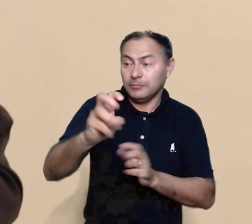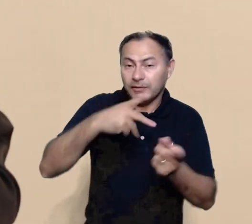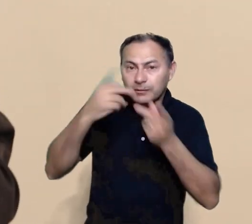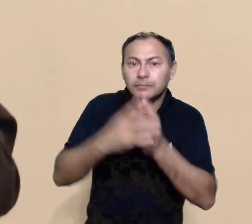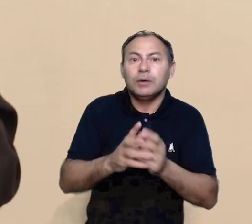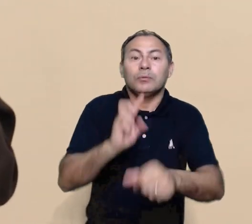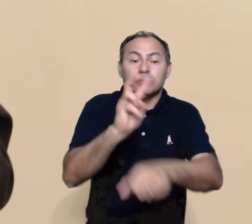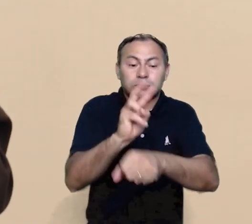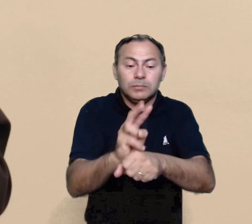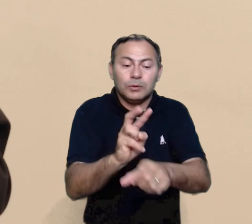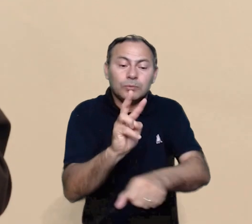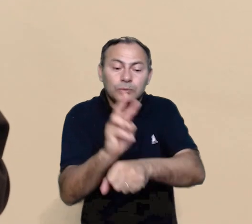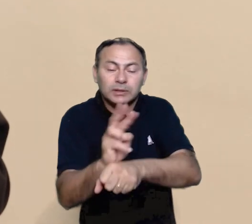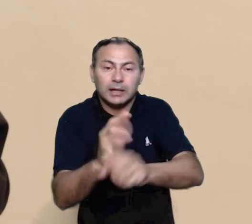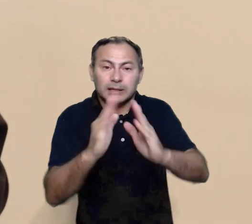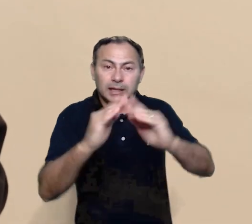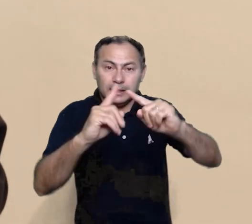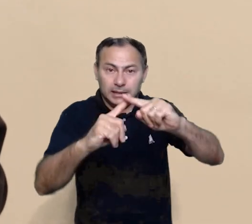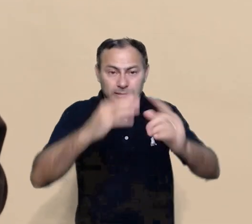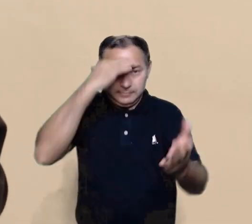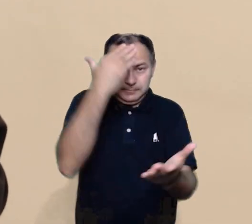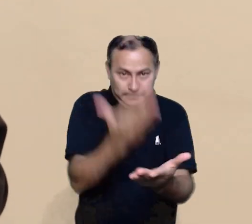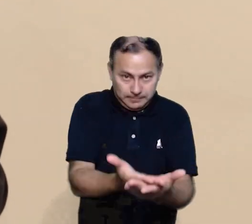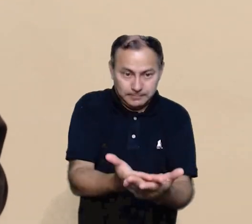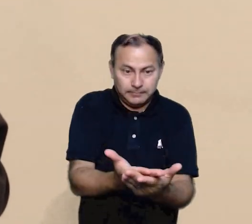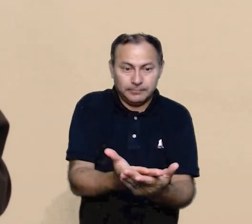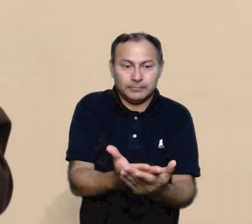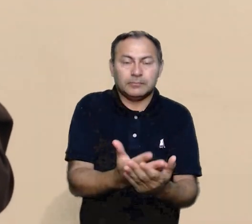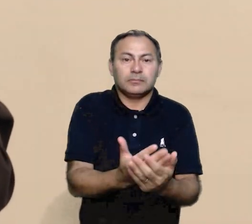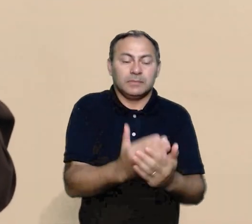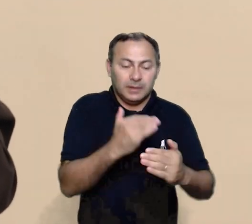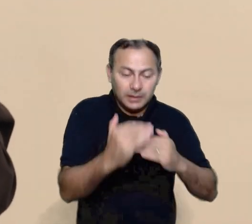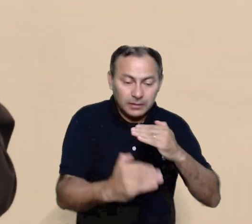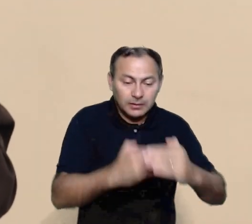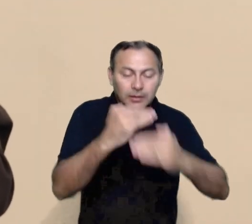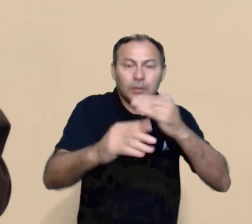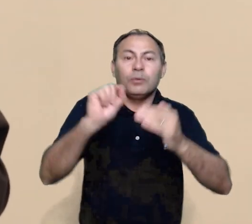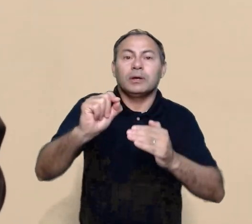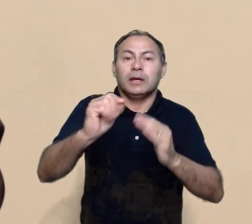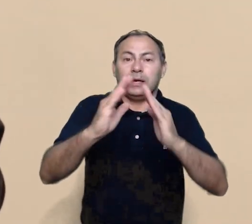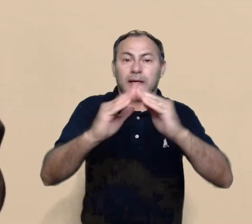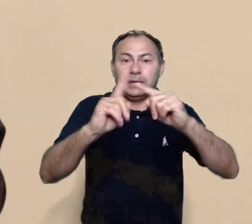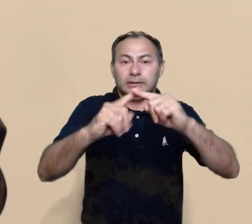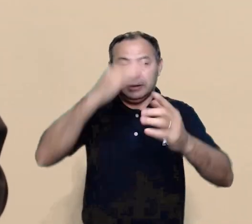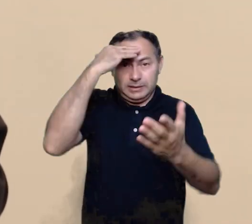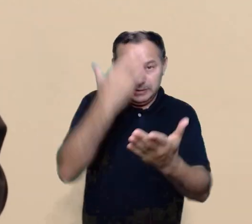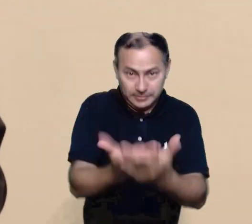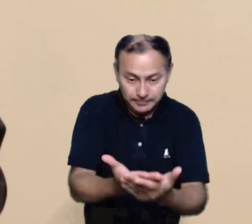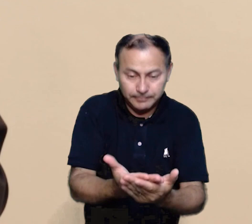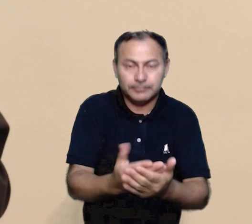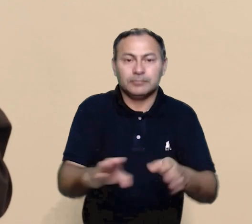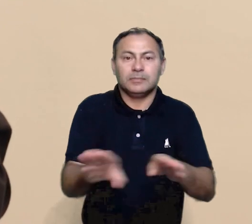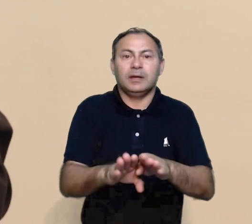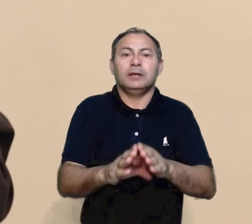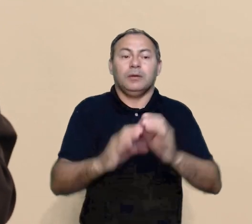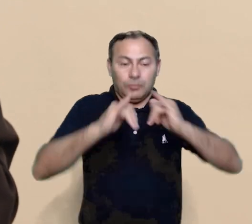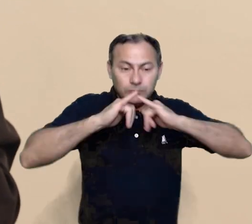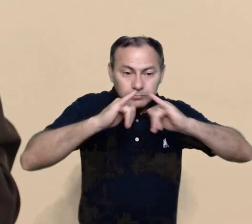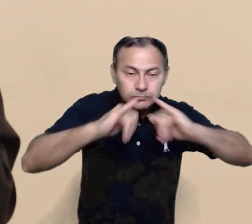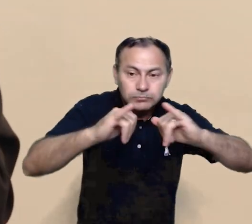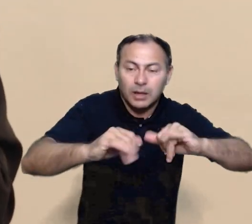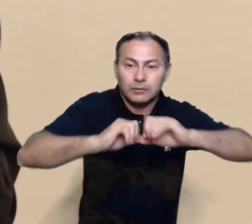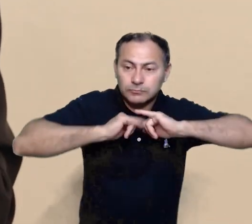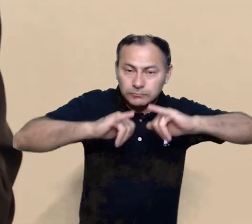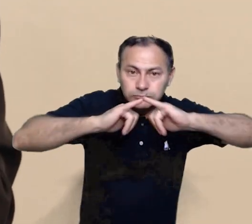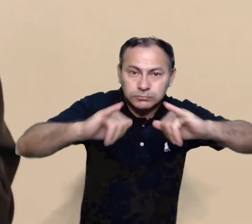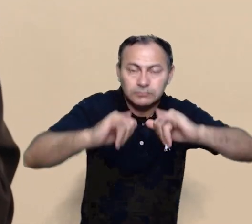de conservar o que a igreja crê desenvolver o que a igreja qu crê e comunicar